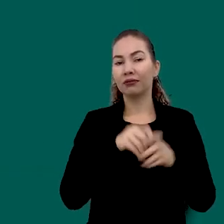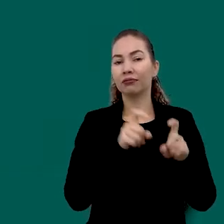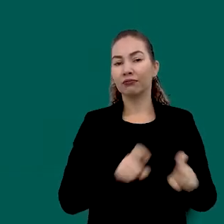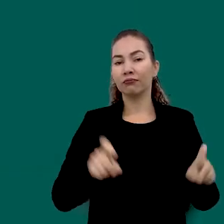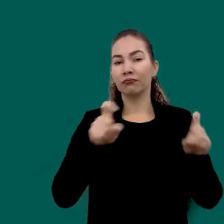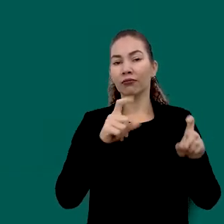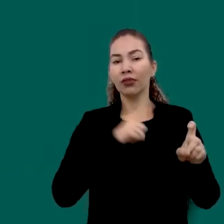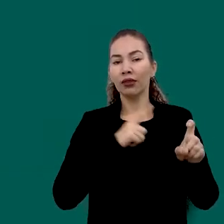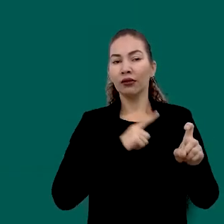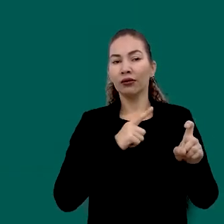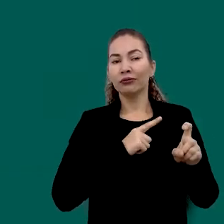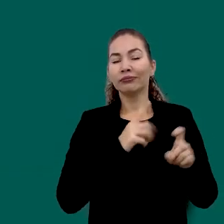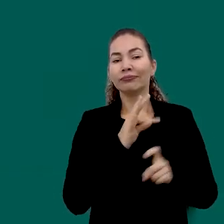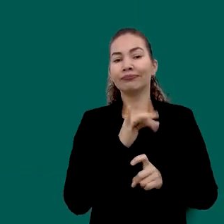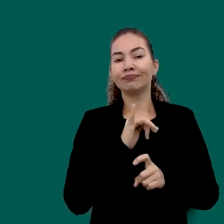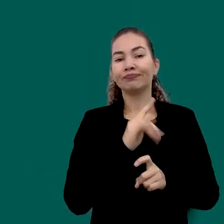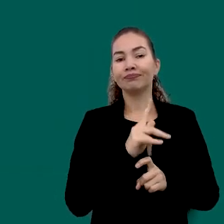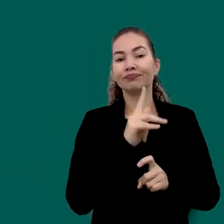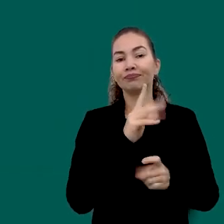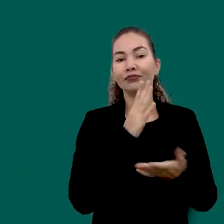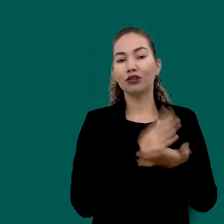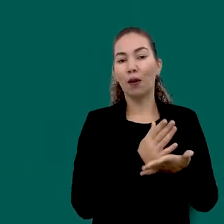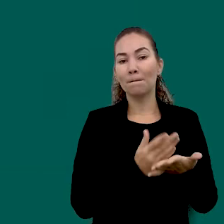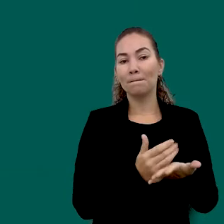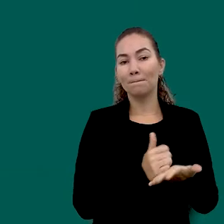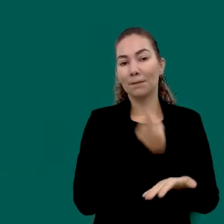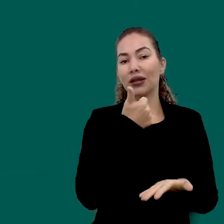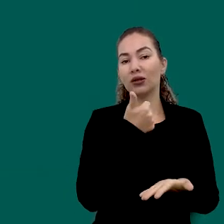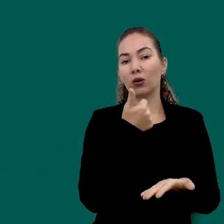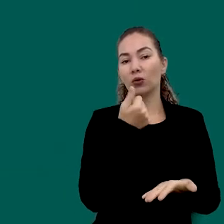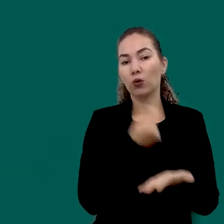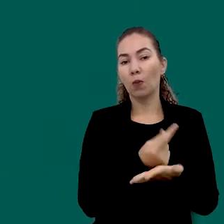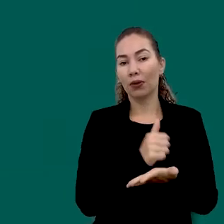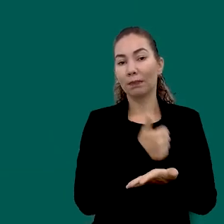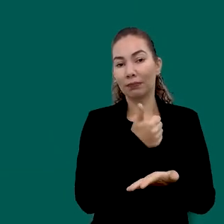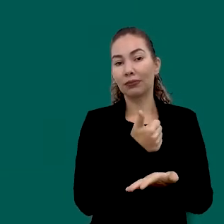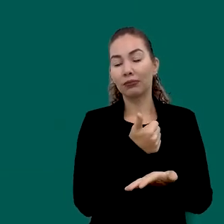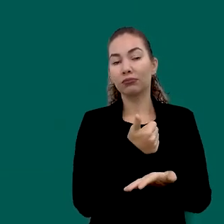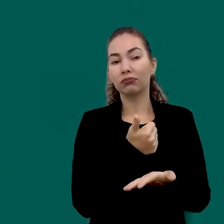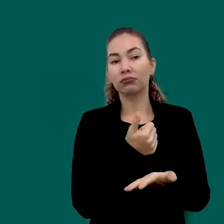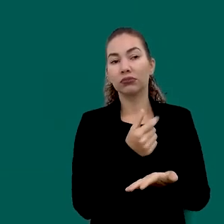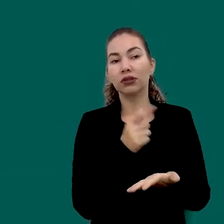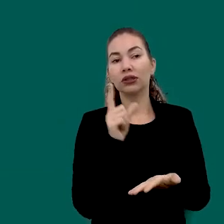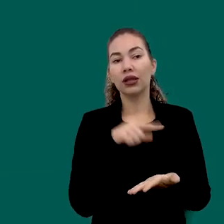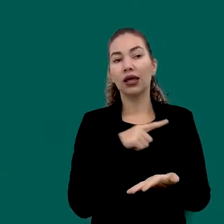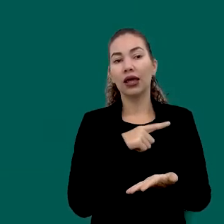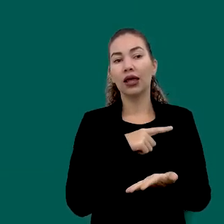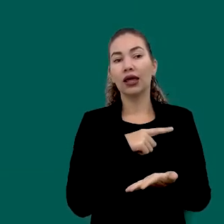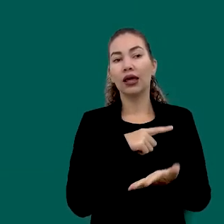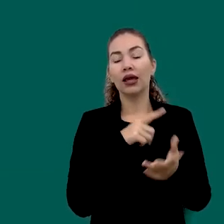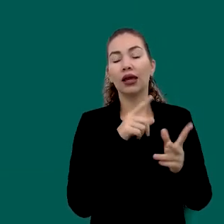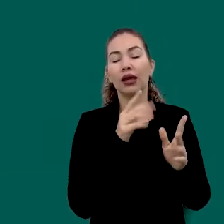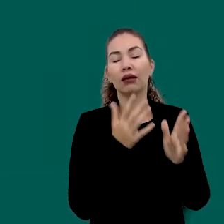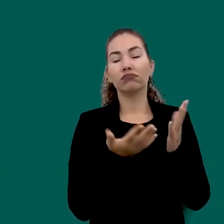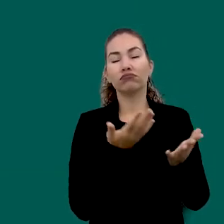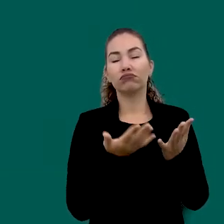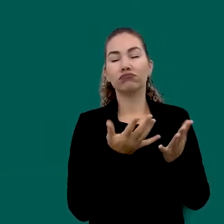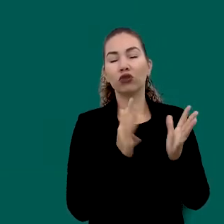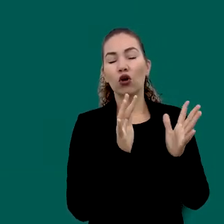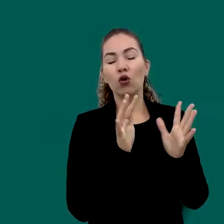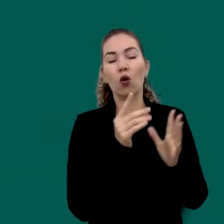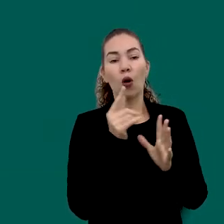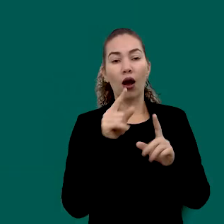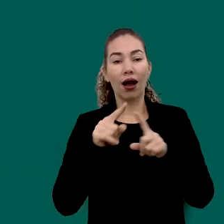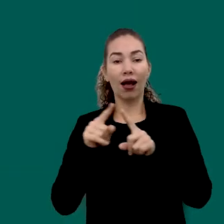um ticket médio melhor, tá? A pessoa acaba comprando com um ticket médio bacana. Eu tenho um cliente que ele tem e-commerce com o ticket médio dele no